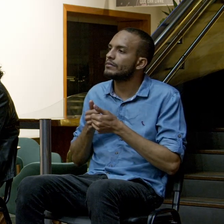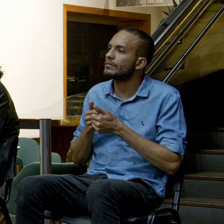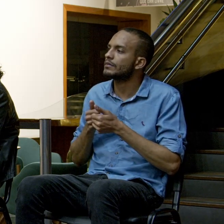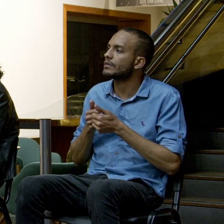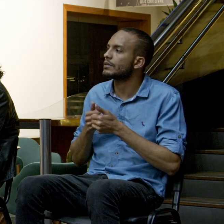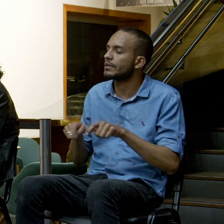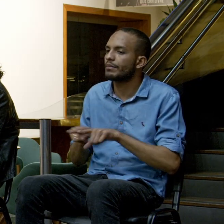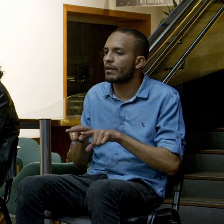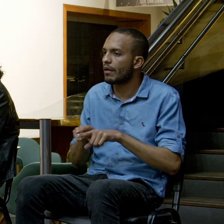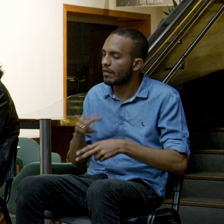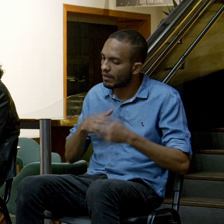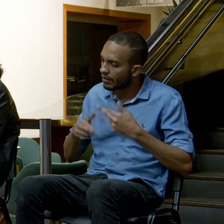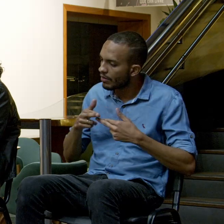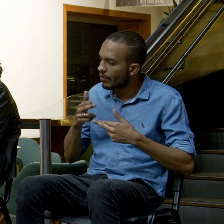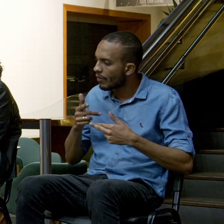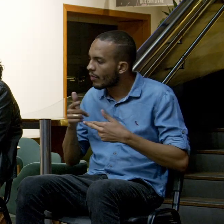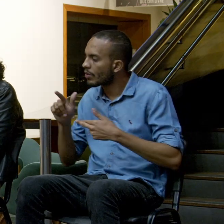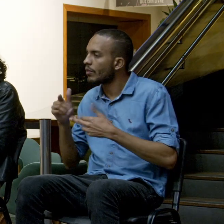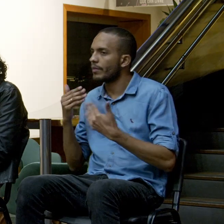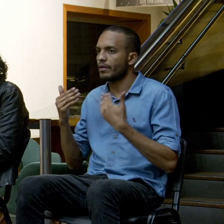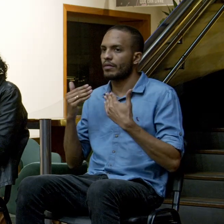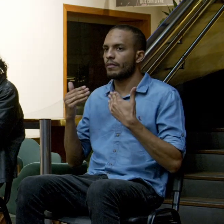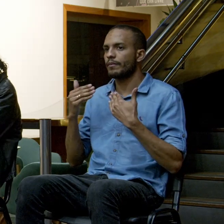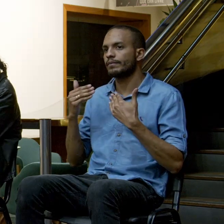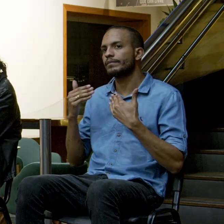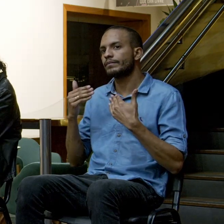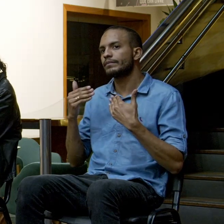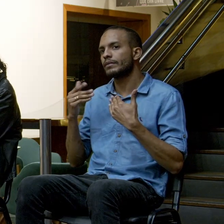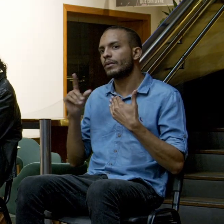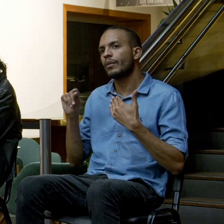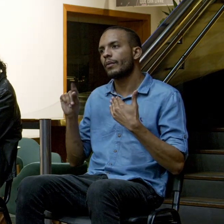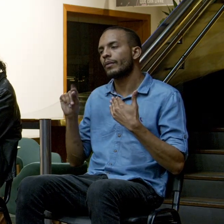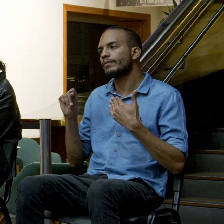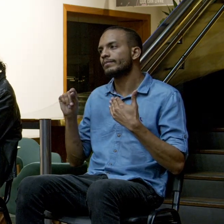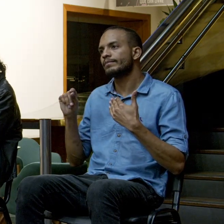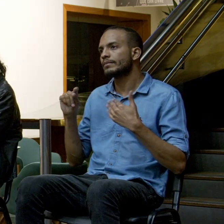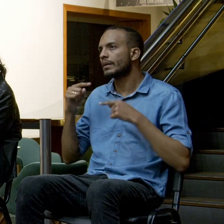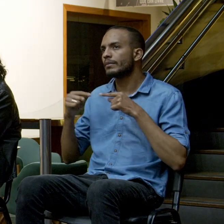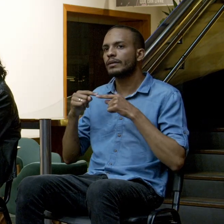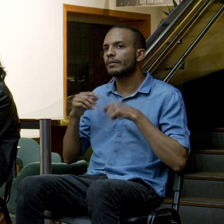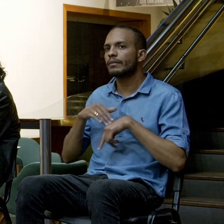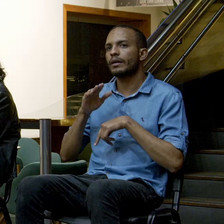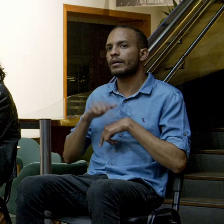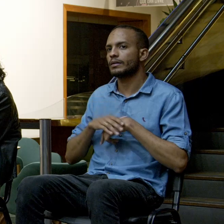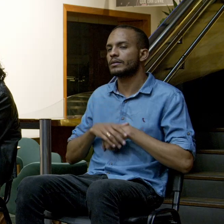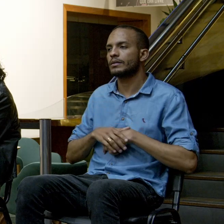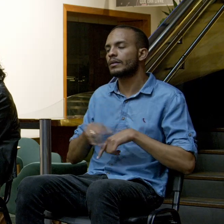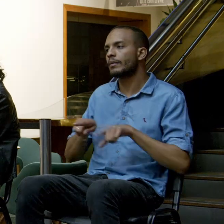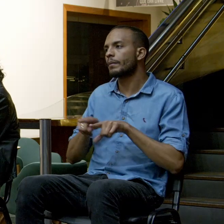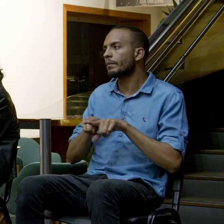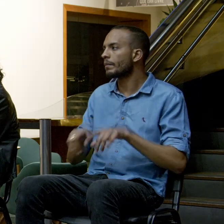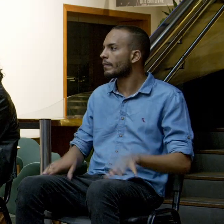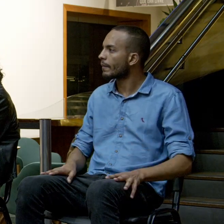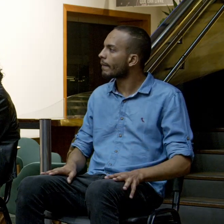e em relação ao outro, eu acho que é o que me salta mais, assim, pensando